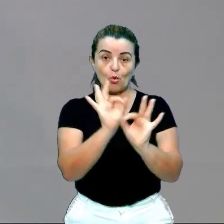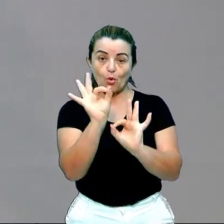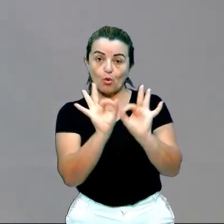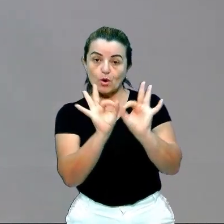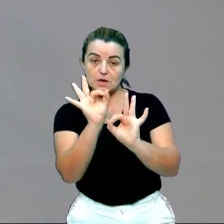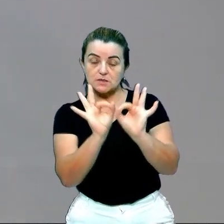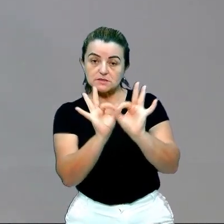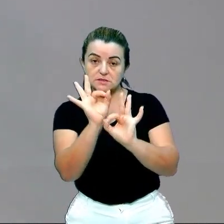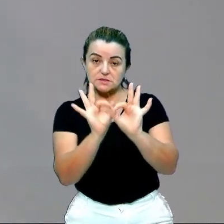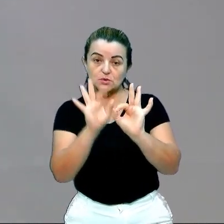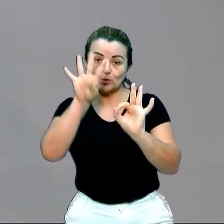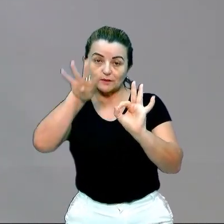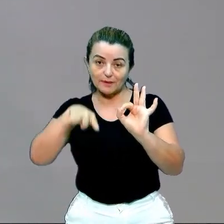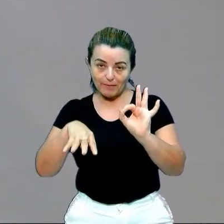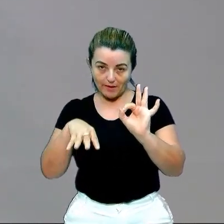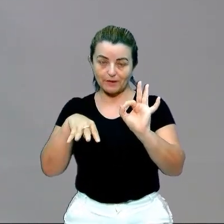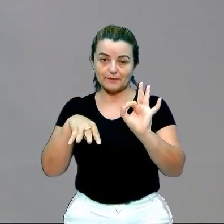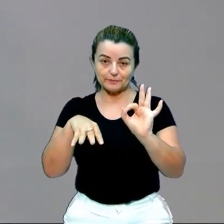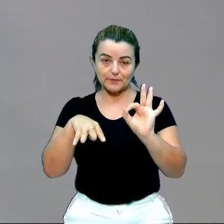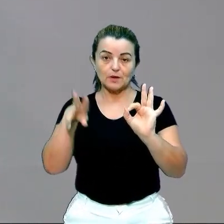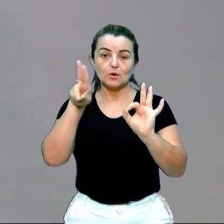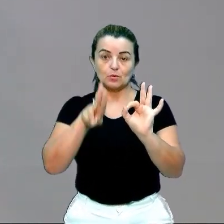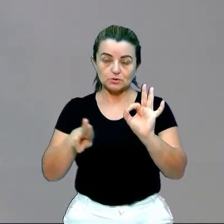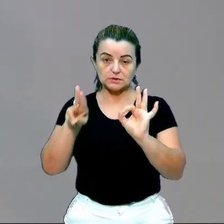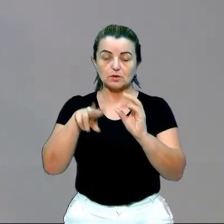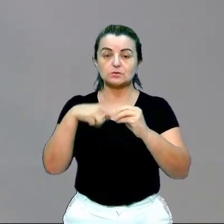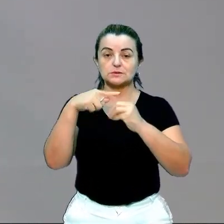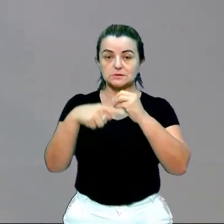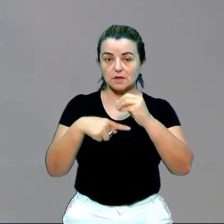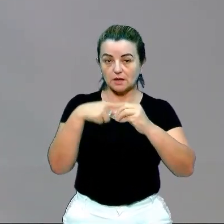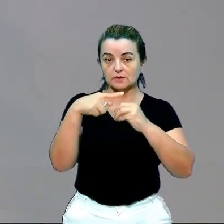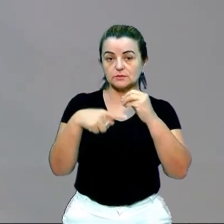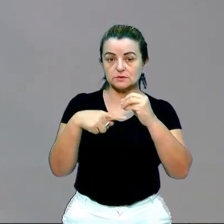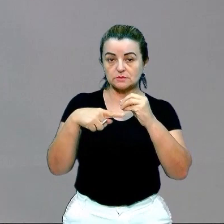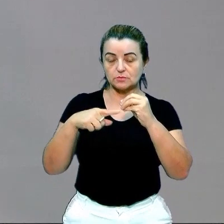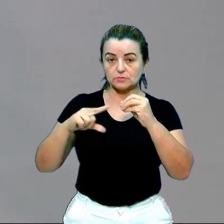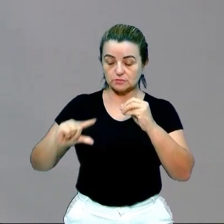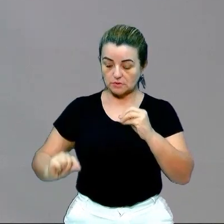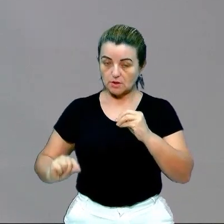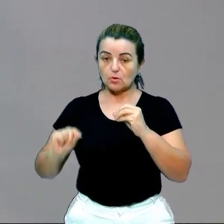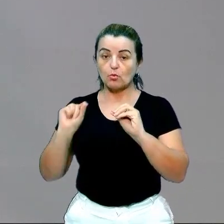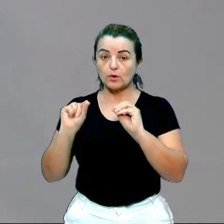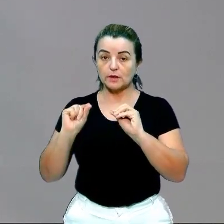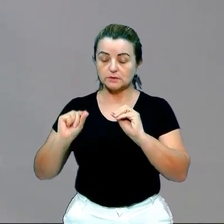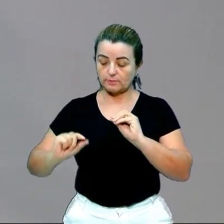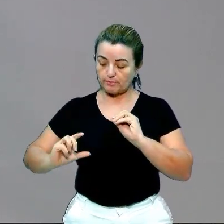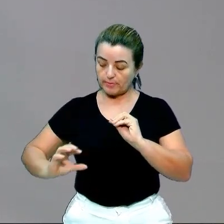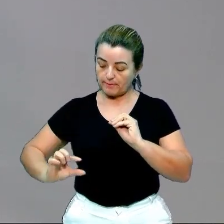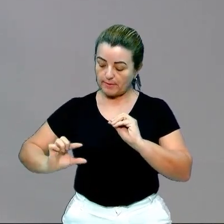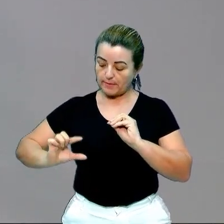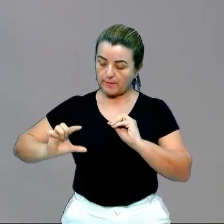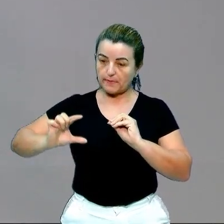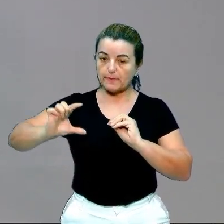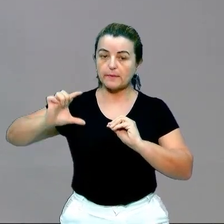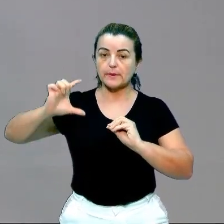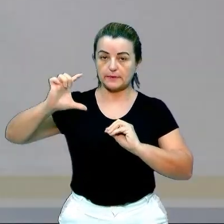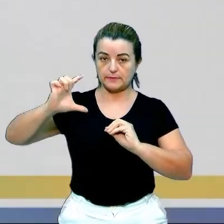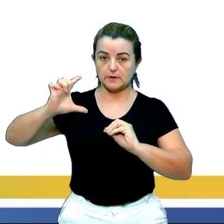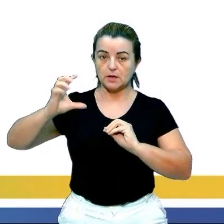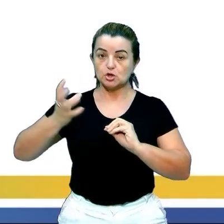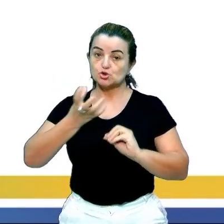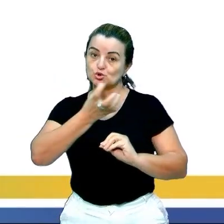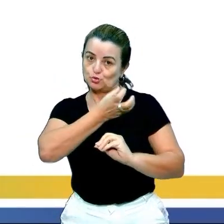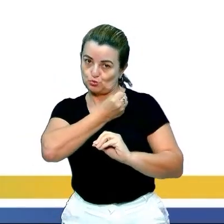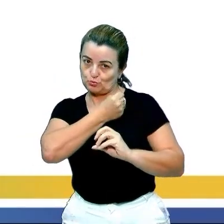da tabela periódica, foram o quê? Utilizar os átomos por meio de ordem crescente de número atômico, e não mais de massa,